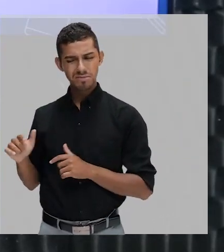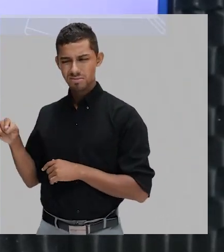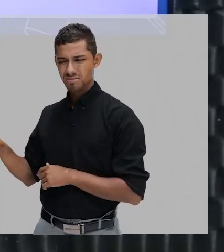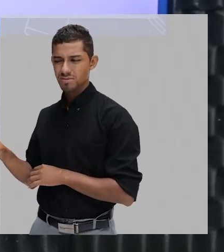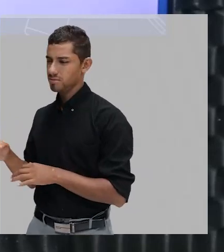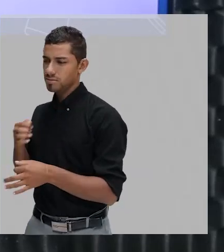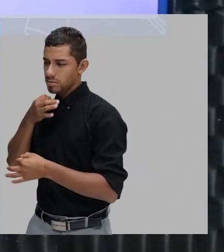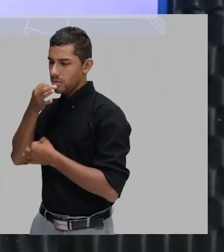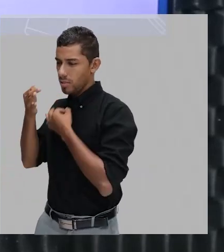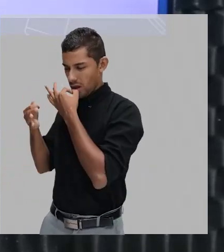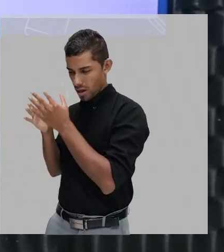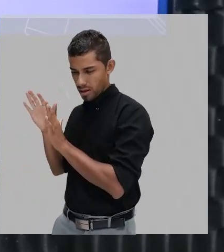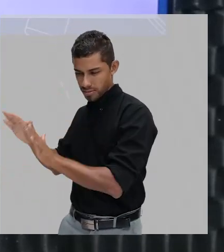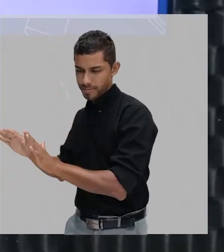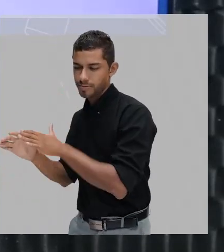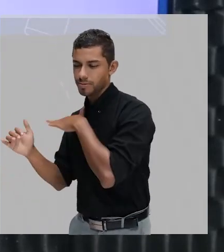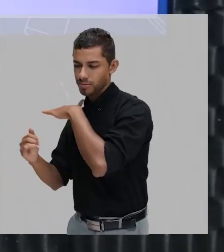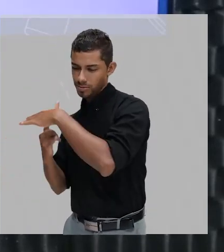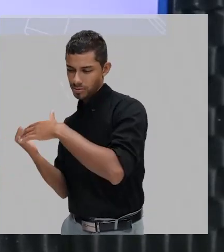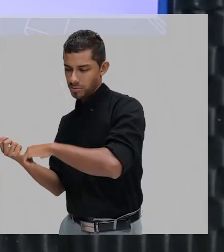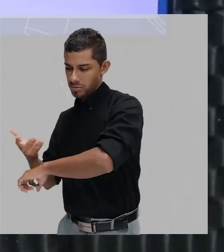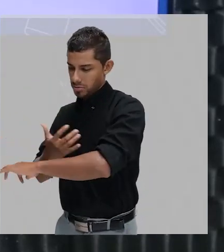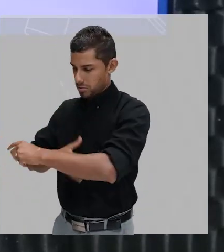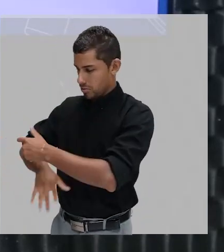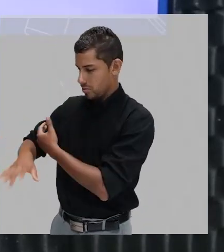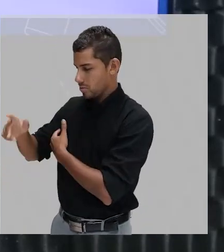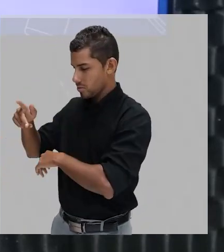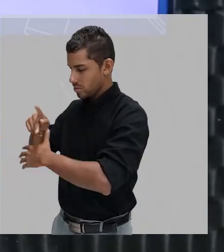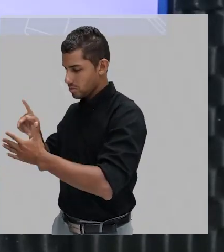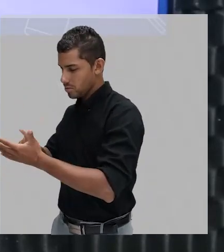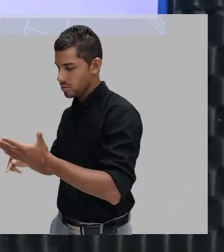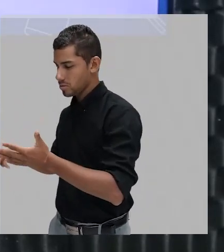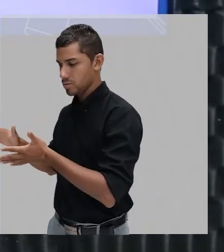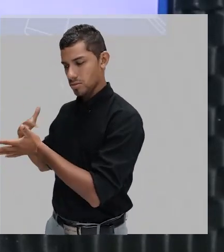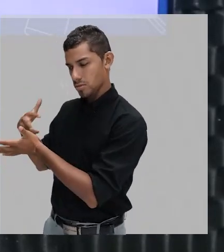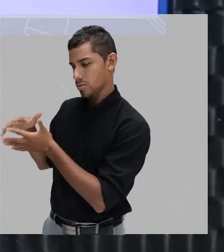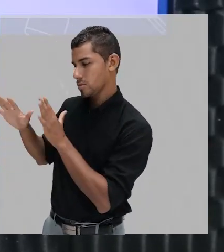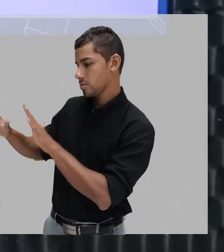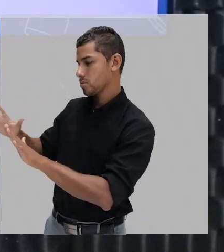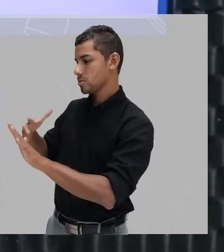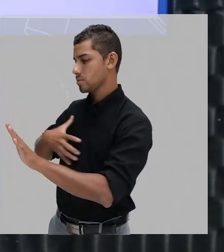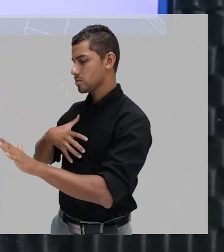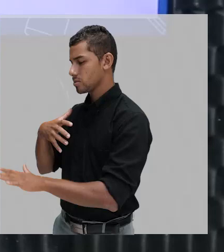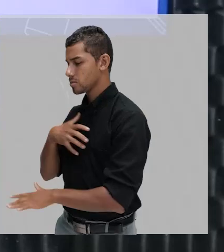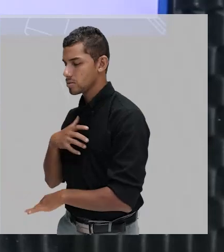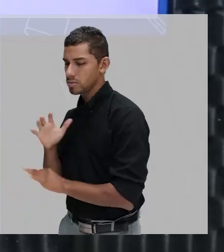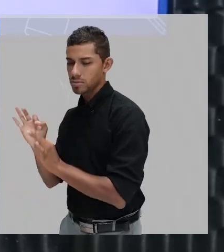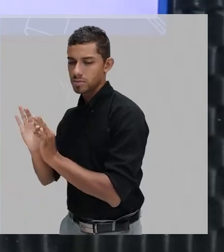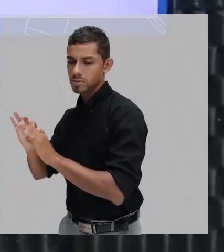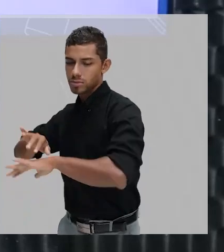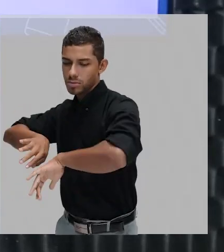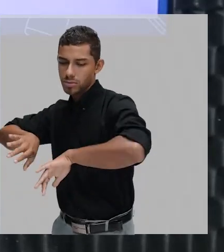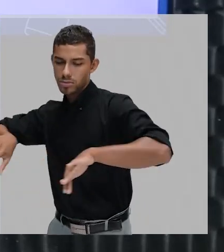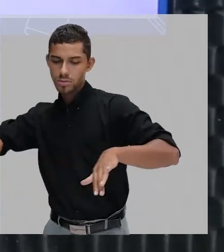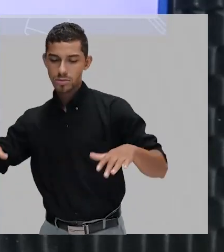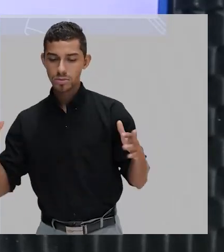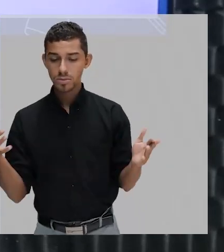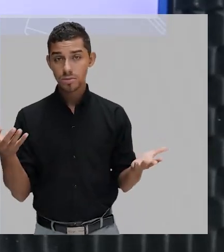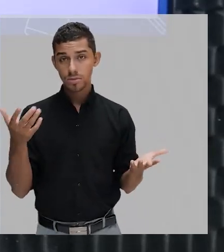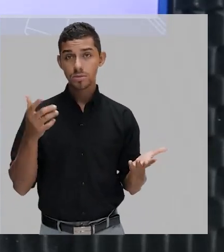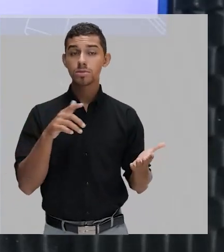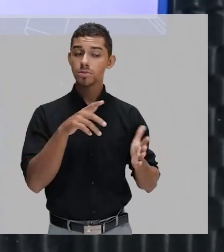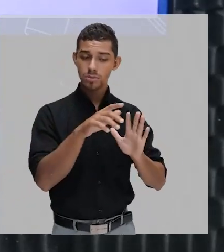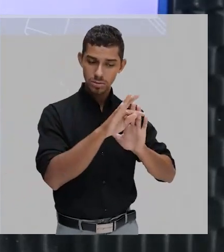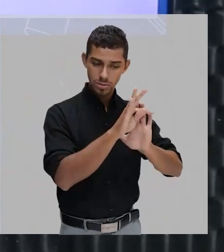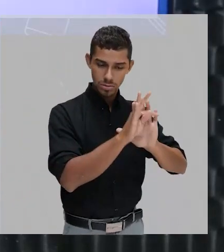subjetivismo, sem linguagem emotiva, sem linguagem poética, sem a questão do sentimento. Então, fica bem claro para a gente que se trata